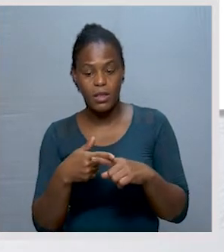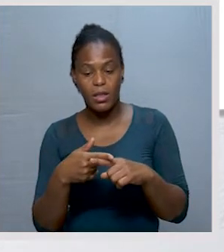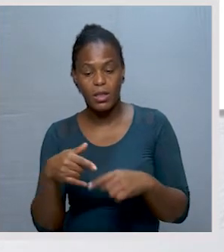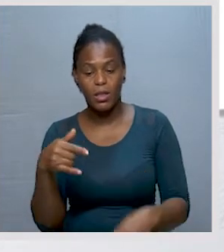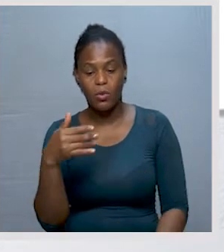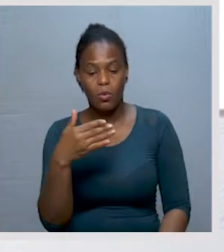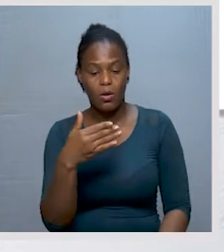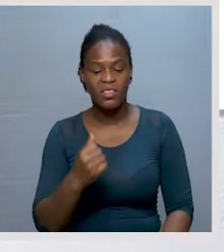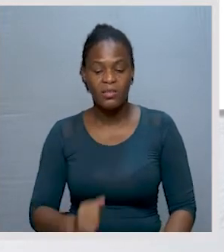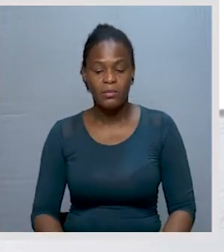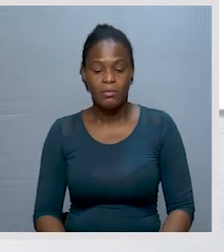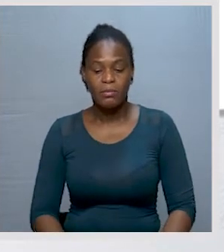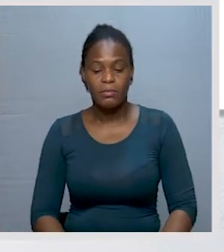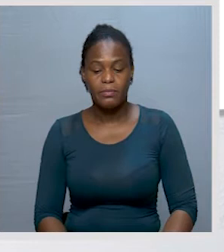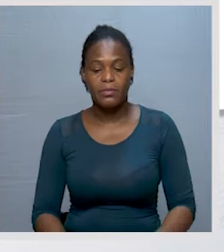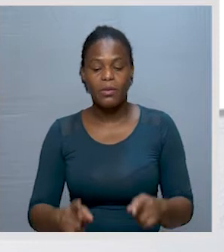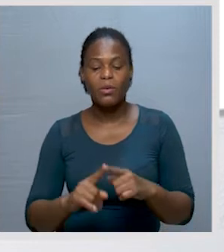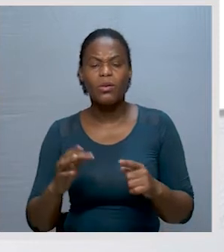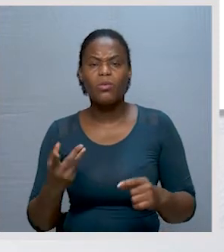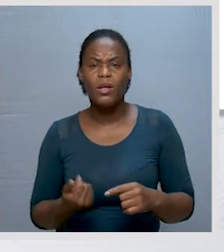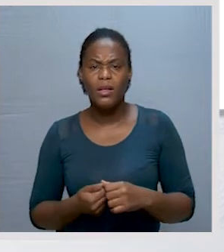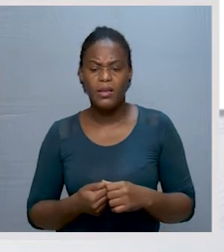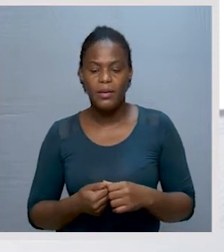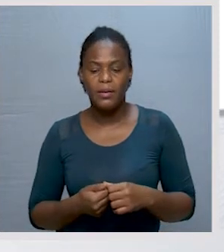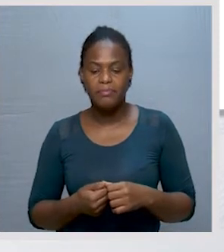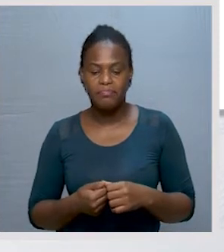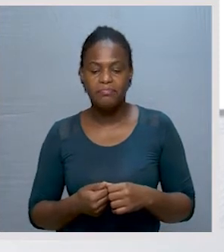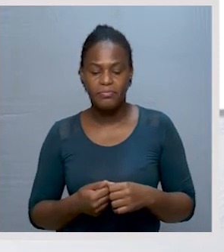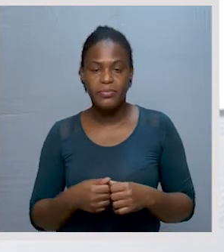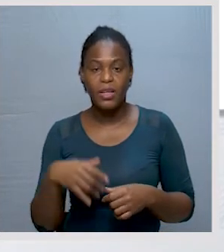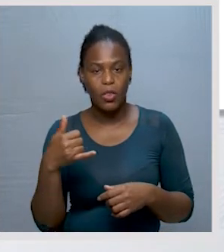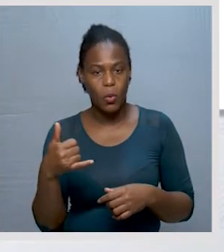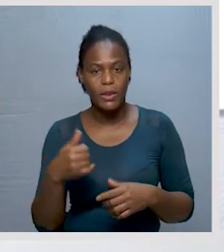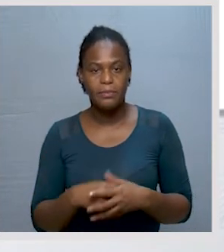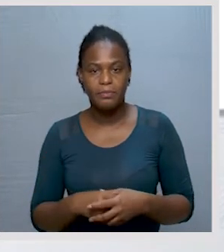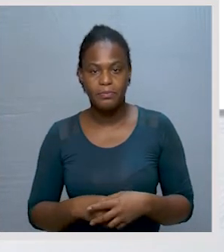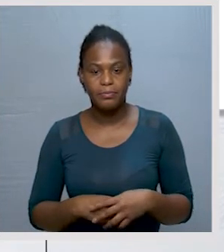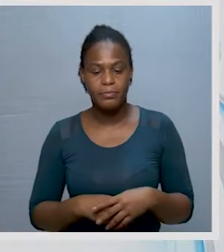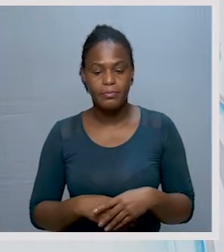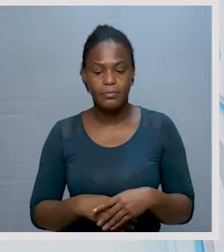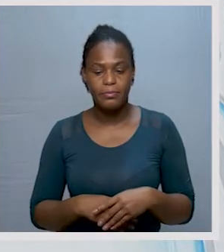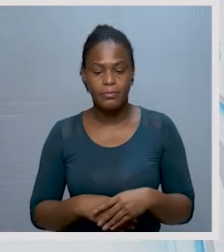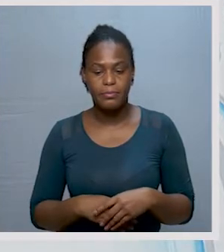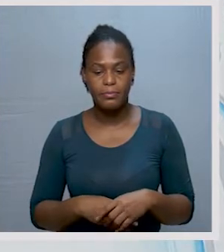vezes 1, que dá, muito bem, que dá 2.